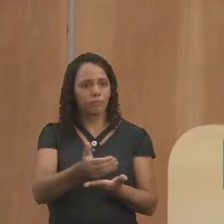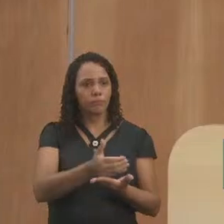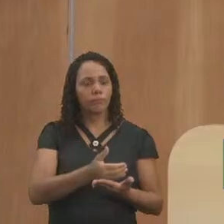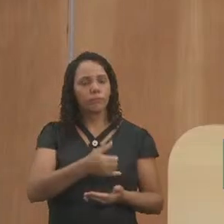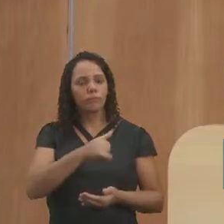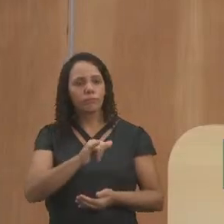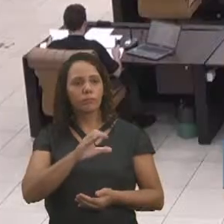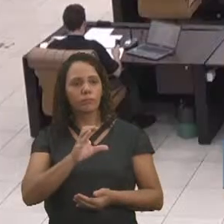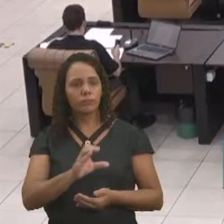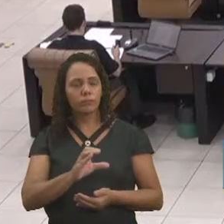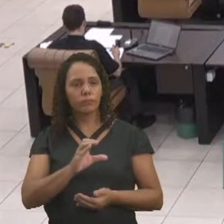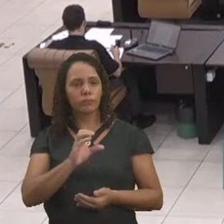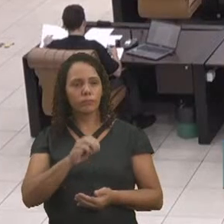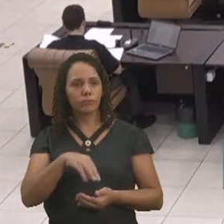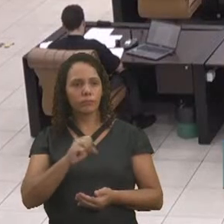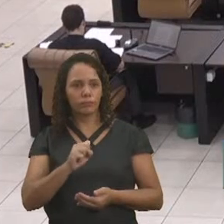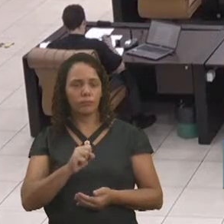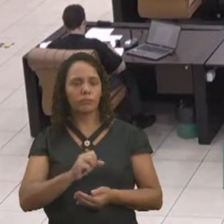arrecadar.